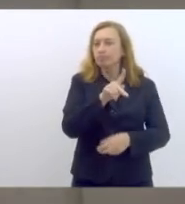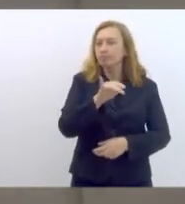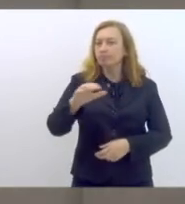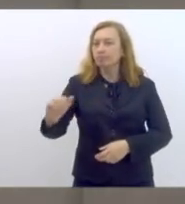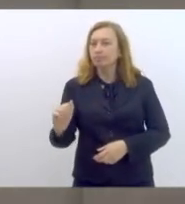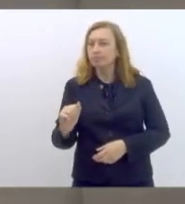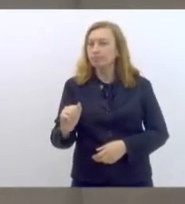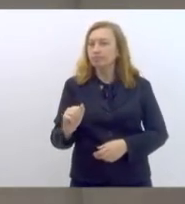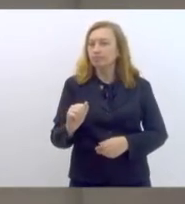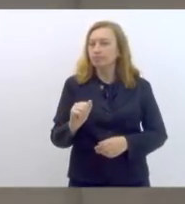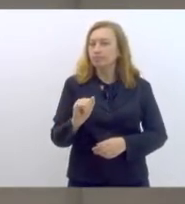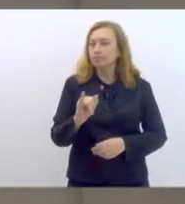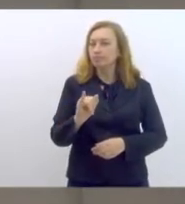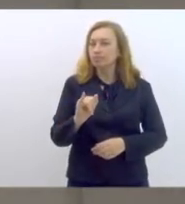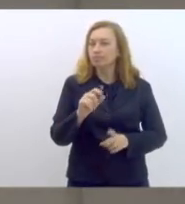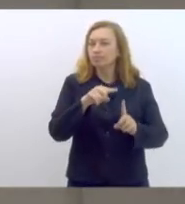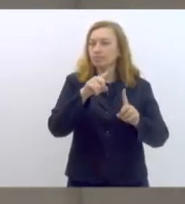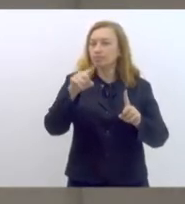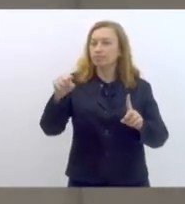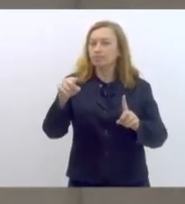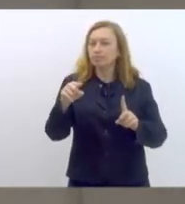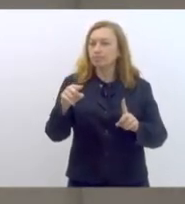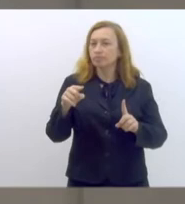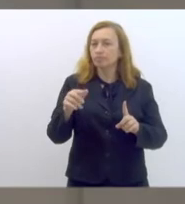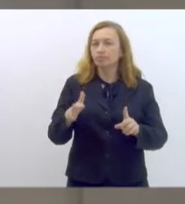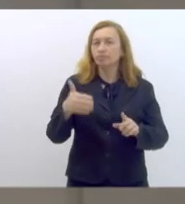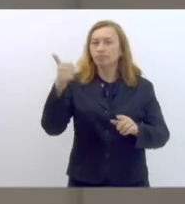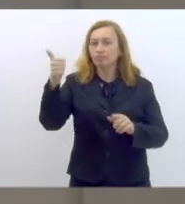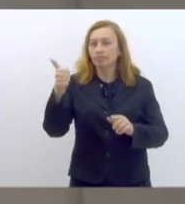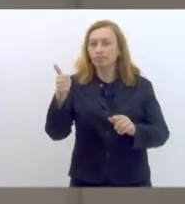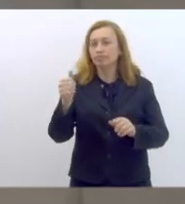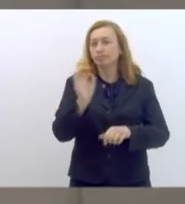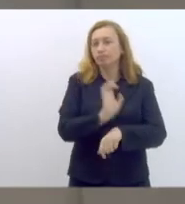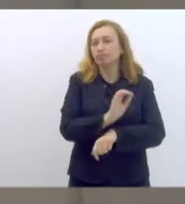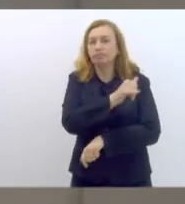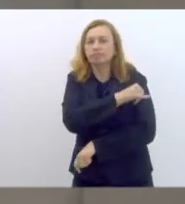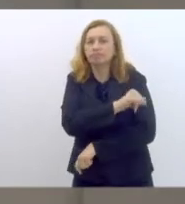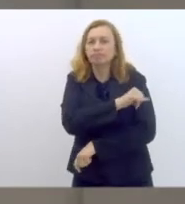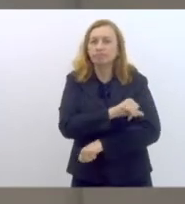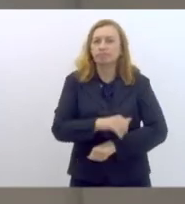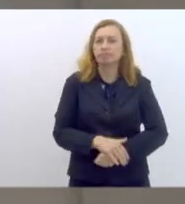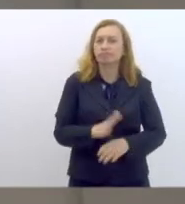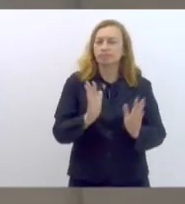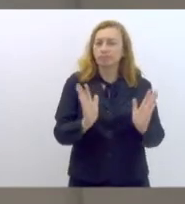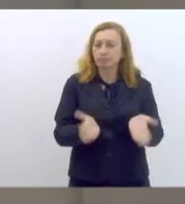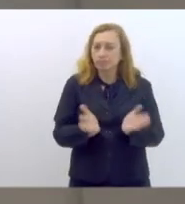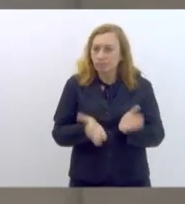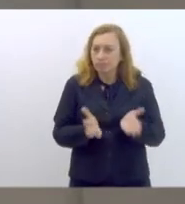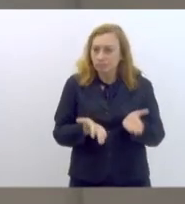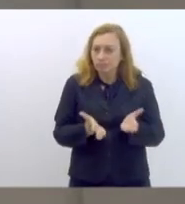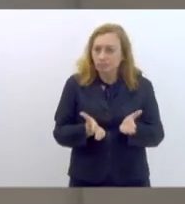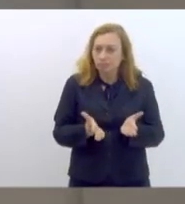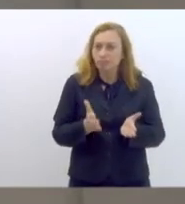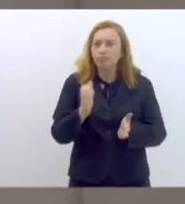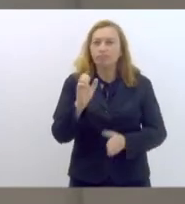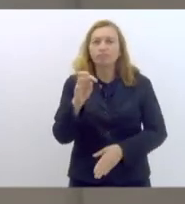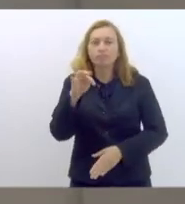o índice mais benéfico aqui para o Estado do Rio de Janeiro. O índice atual, o estoque